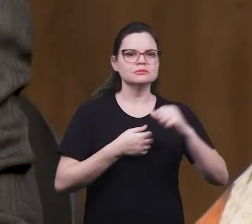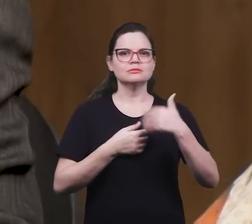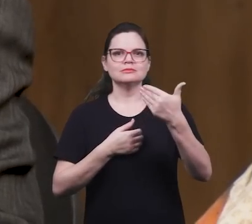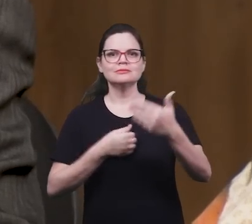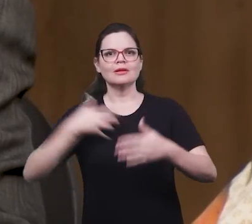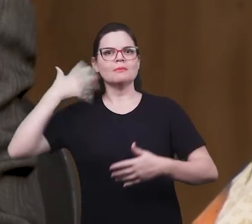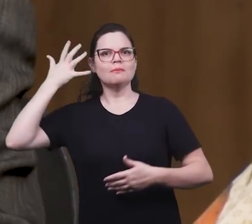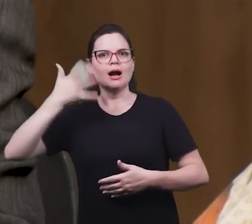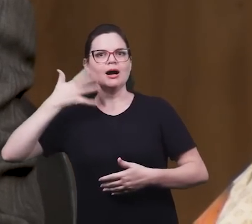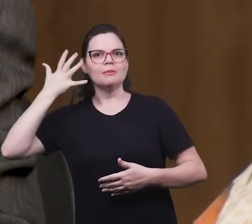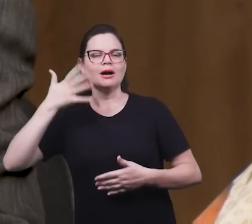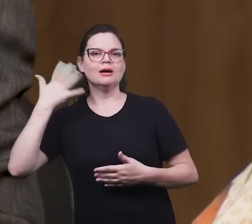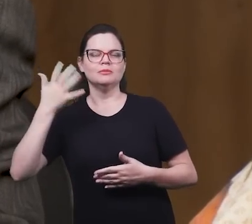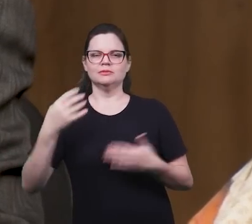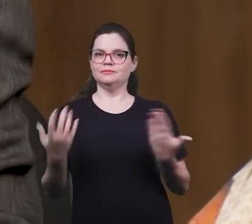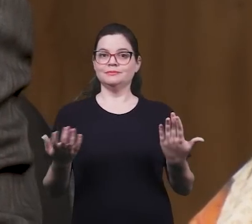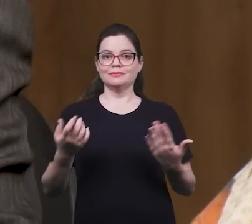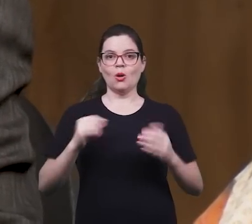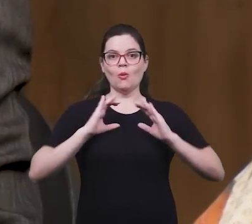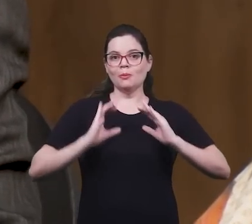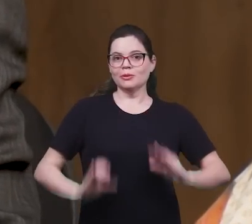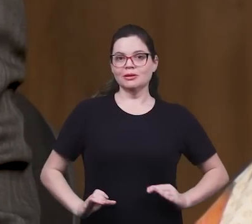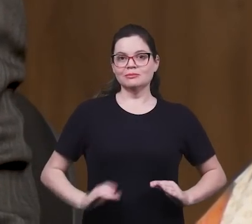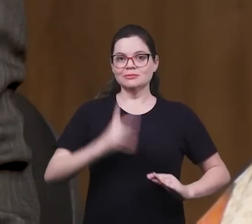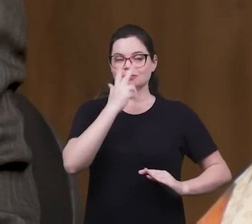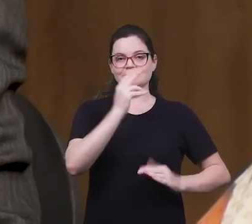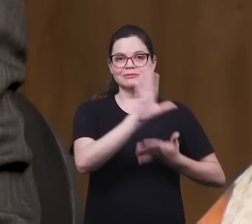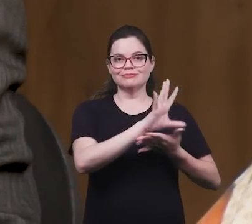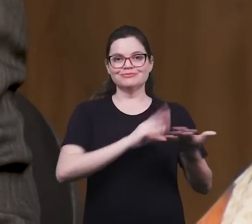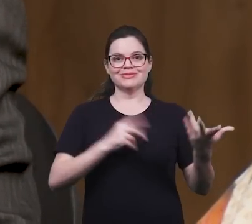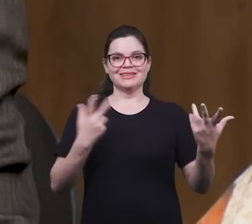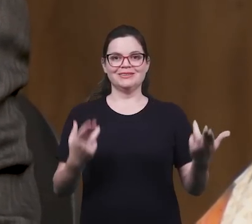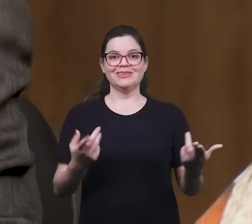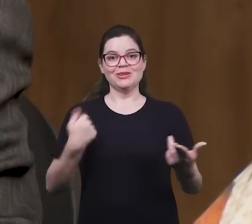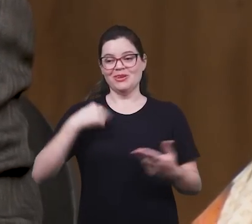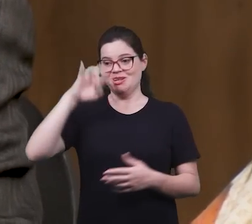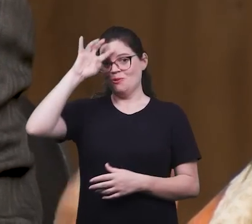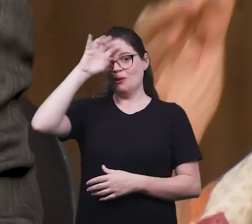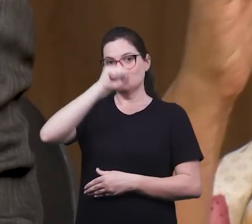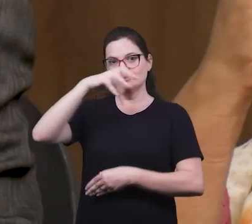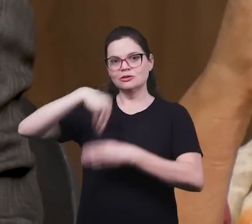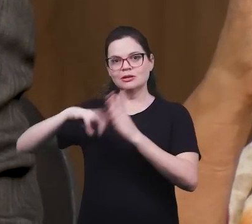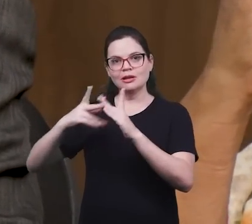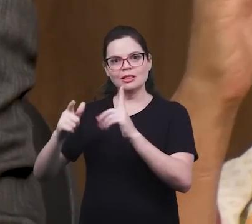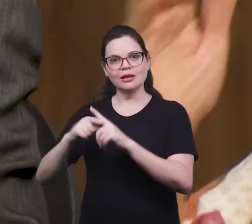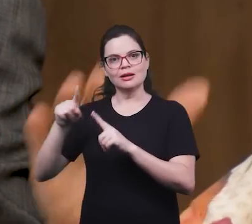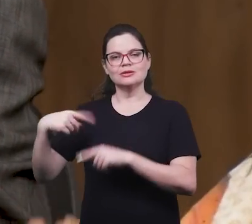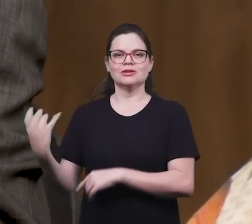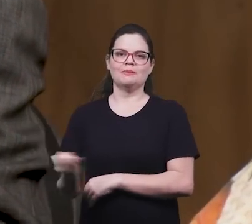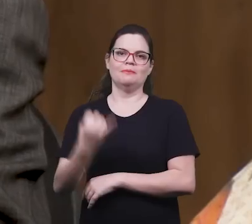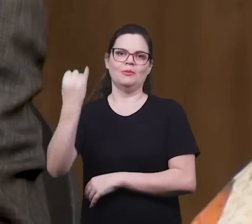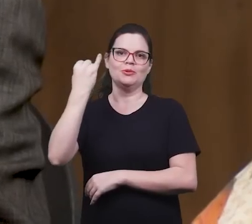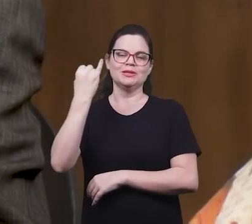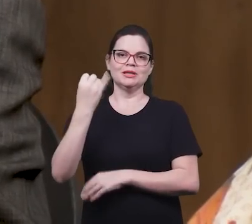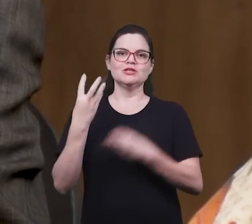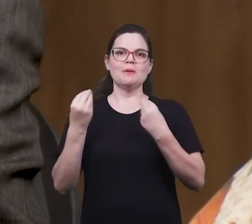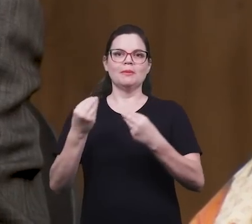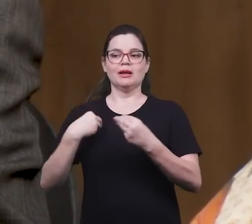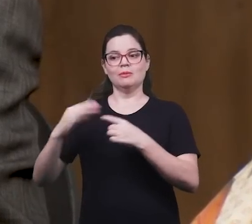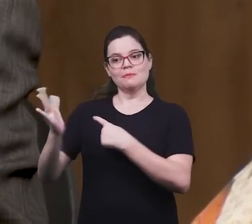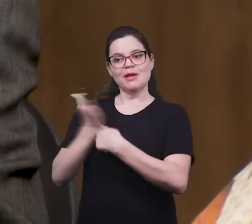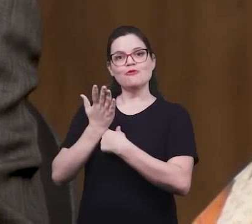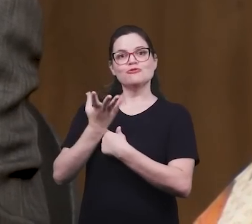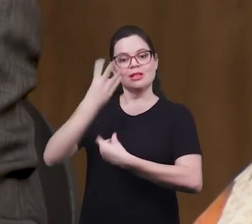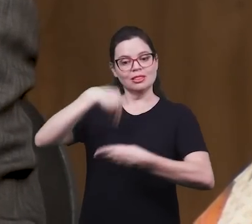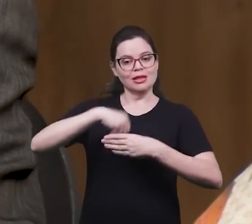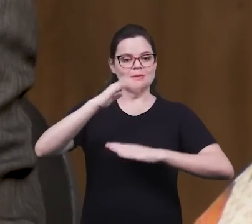gente vê que o que a gente aprende em igreja é algo fundamental, né, fundamental para o ramo lá